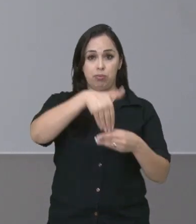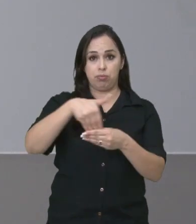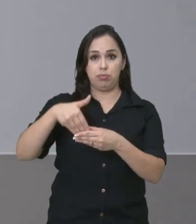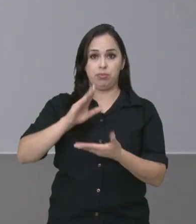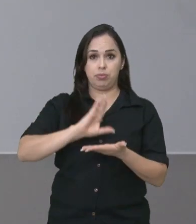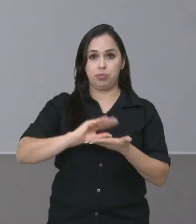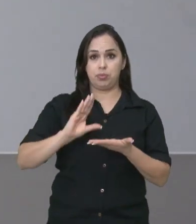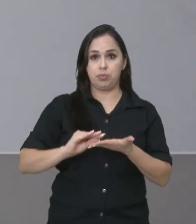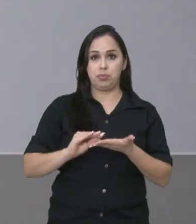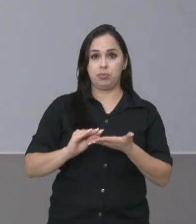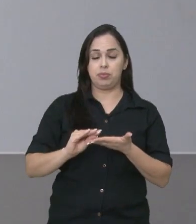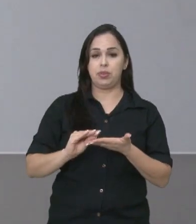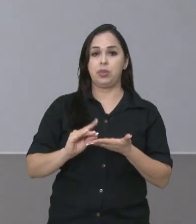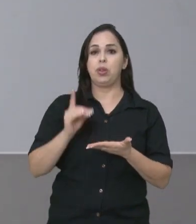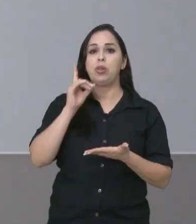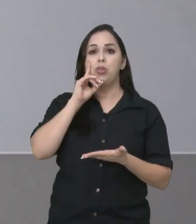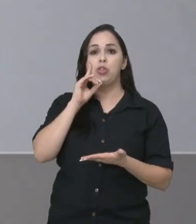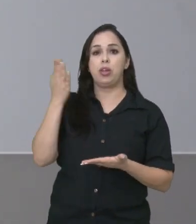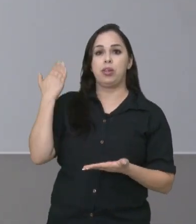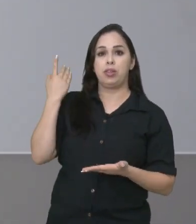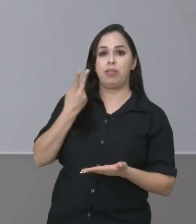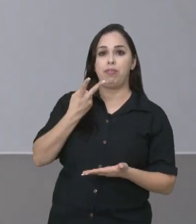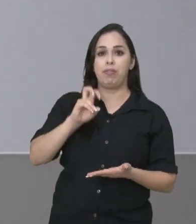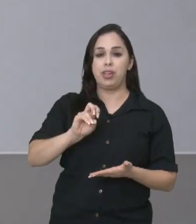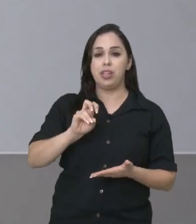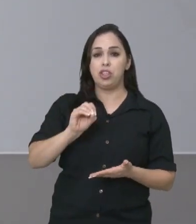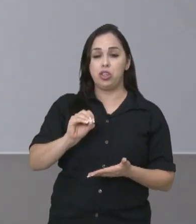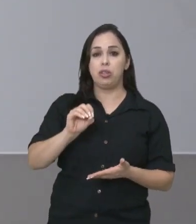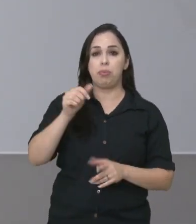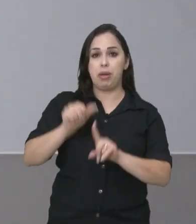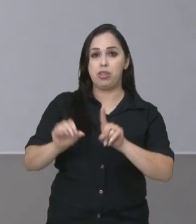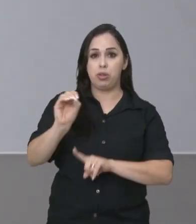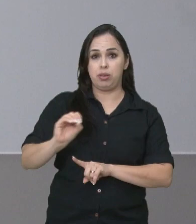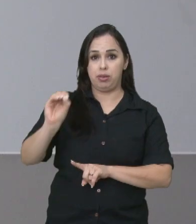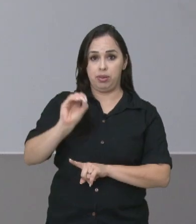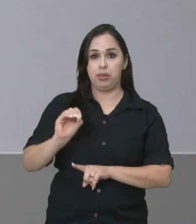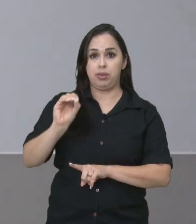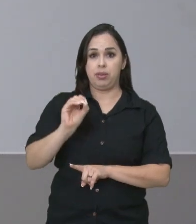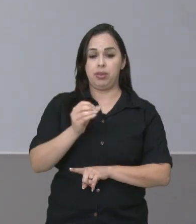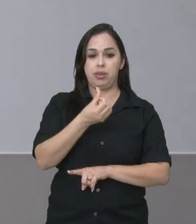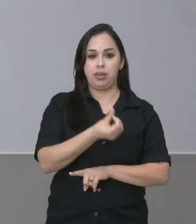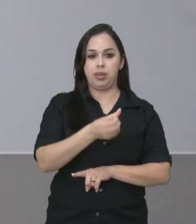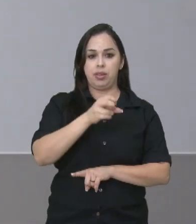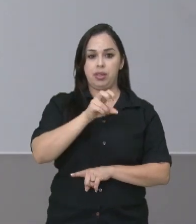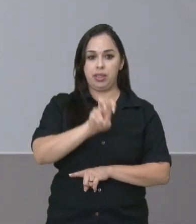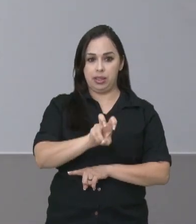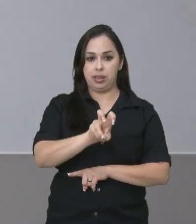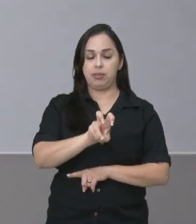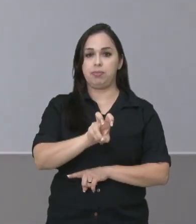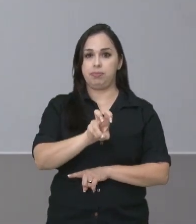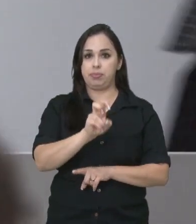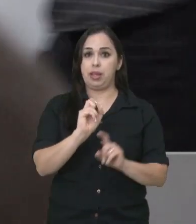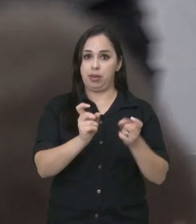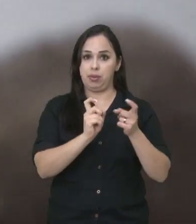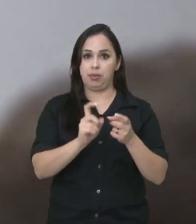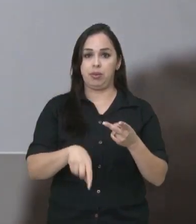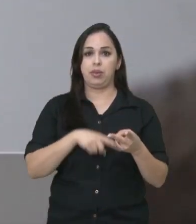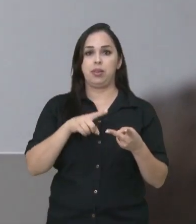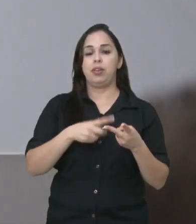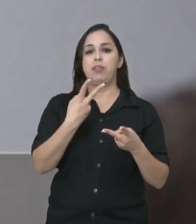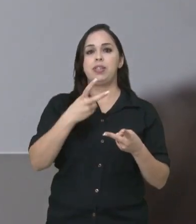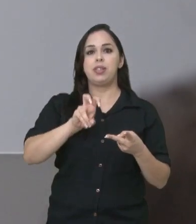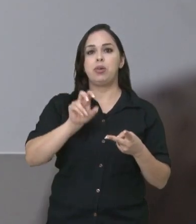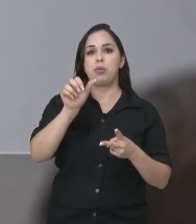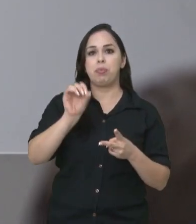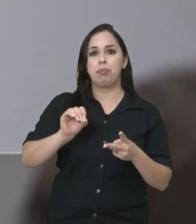das sessões realizadas nos dias 20 de outubro de 2022, 65ª sessão ordinária. 25 de outubro de